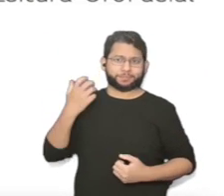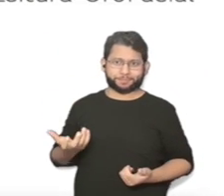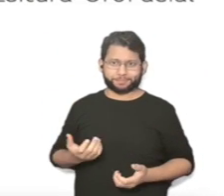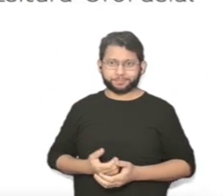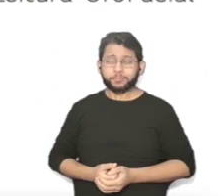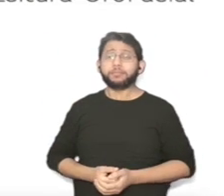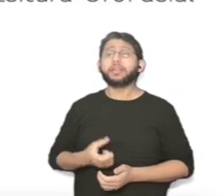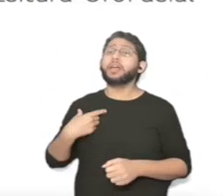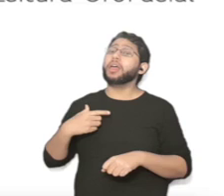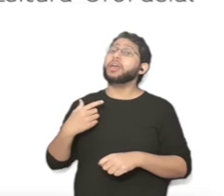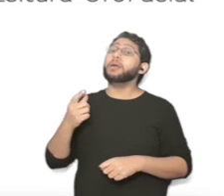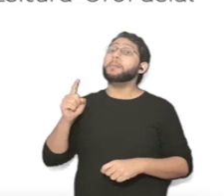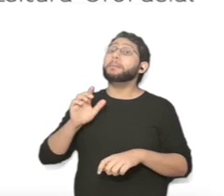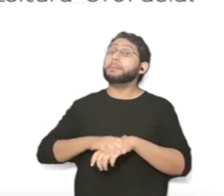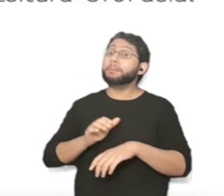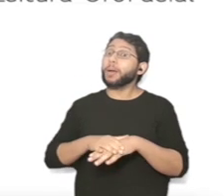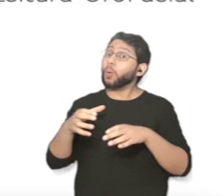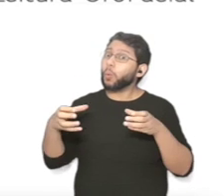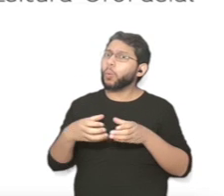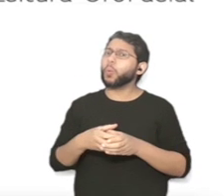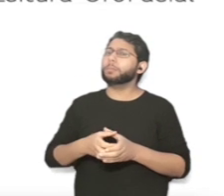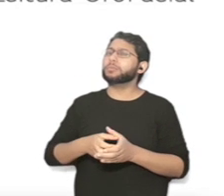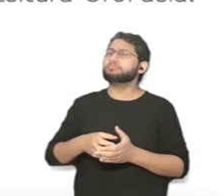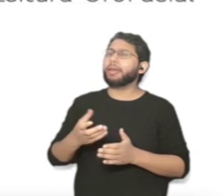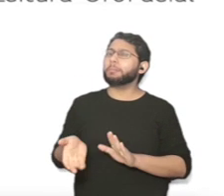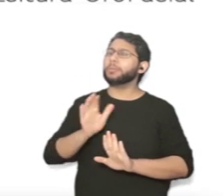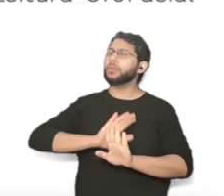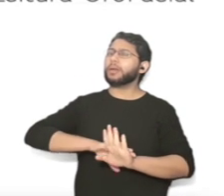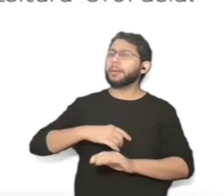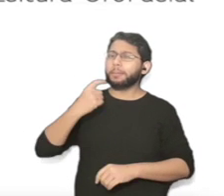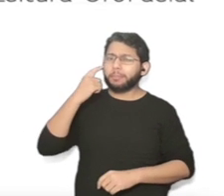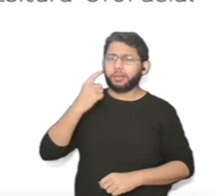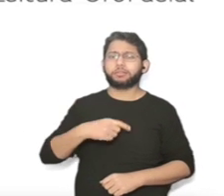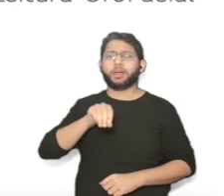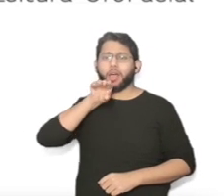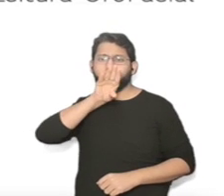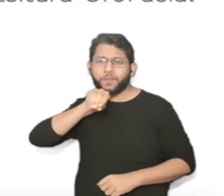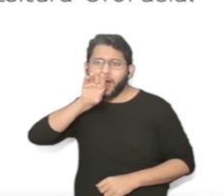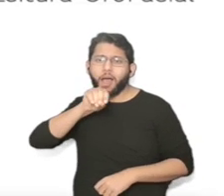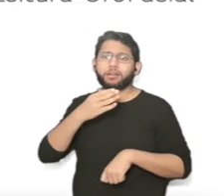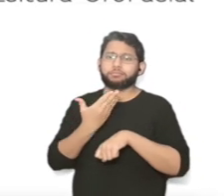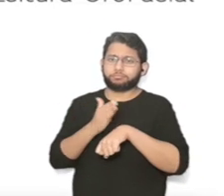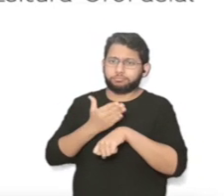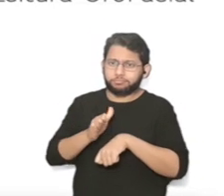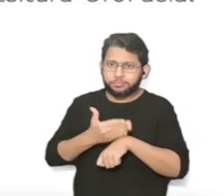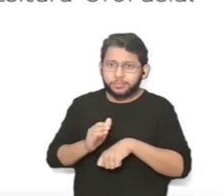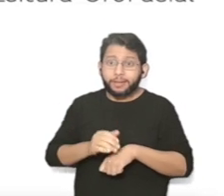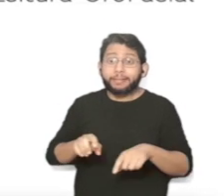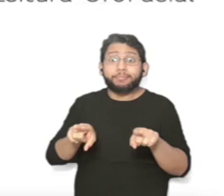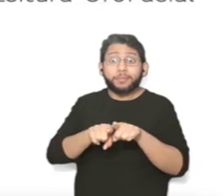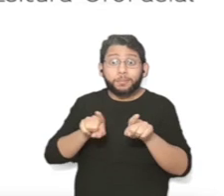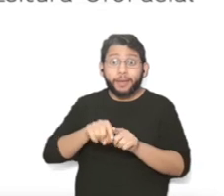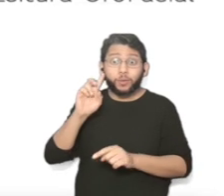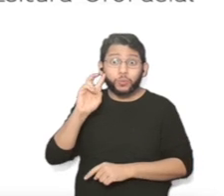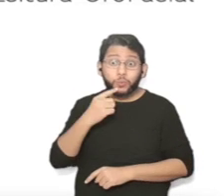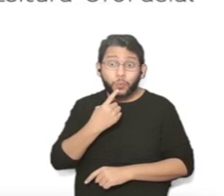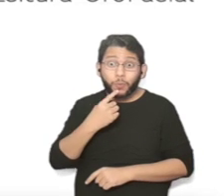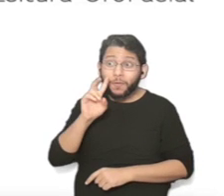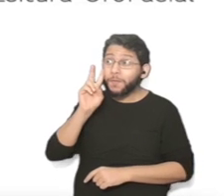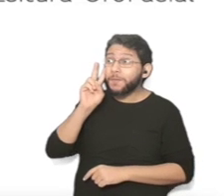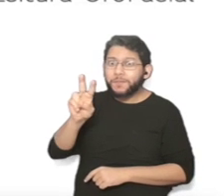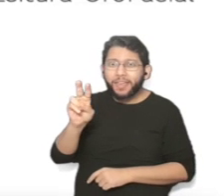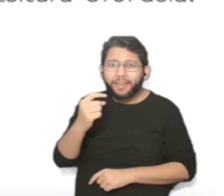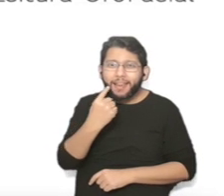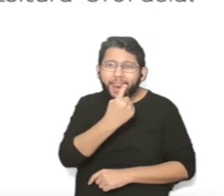o trabalho com a fala e com a leitura orofacial, também popularmente conhecida como leitura labial.